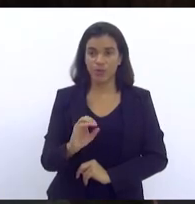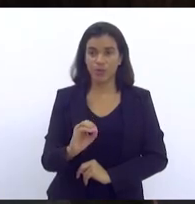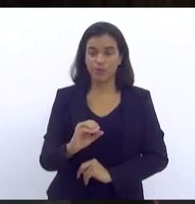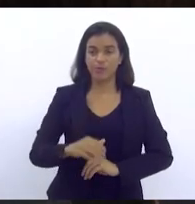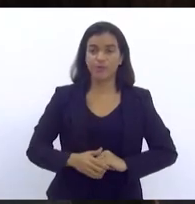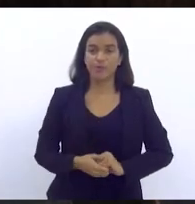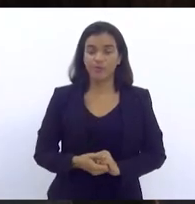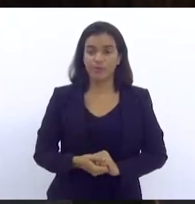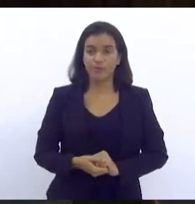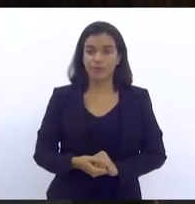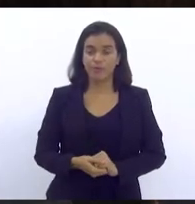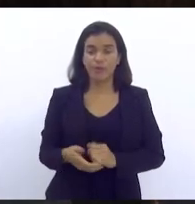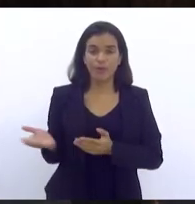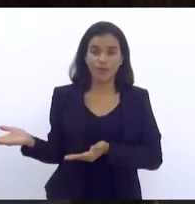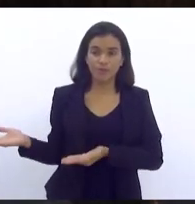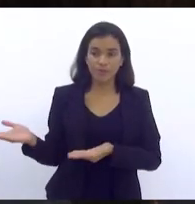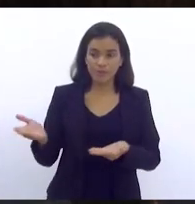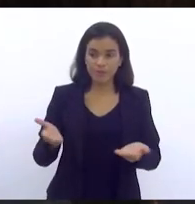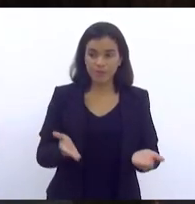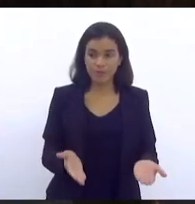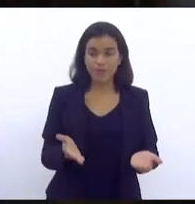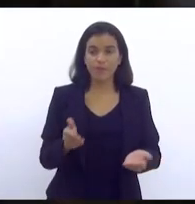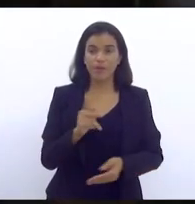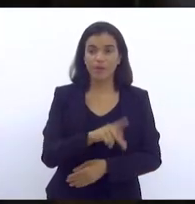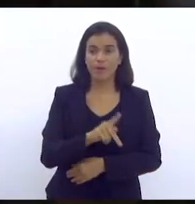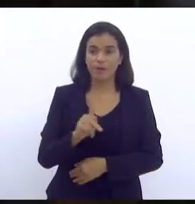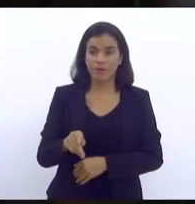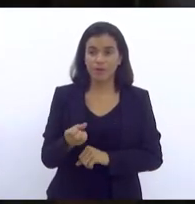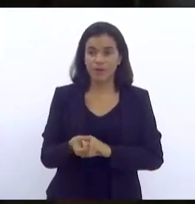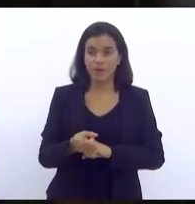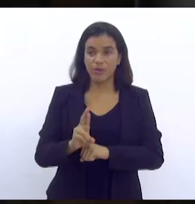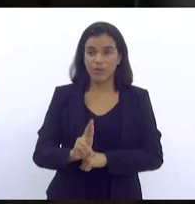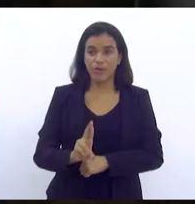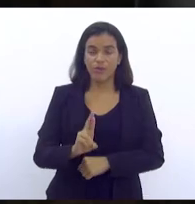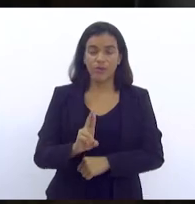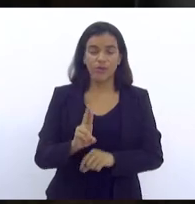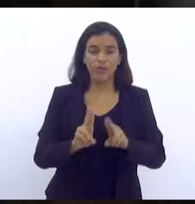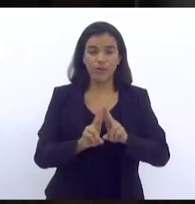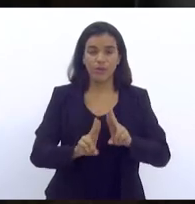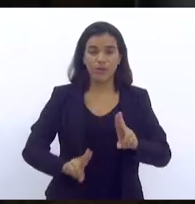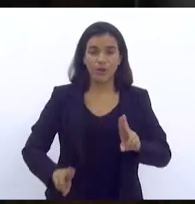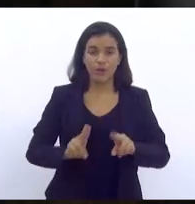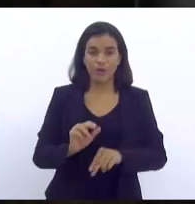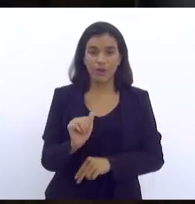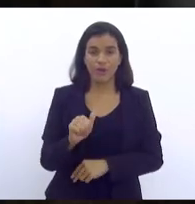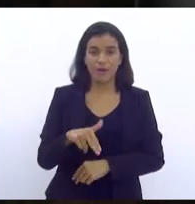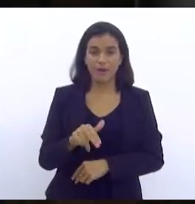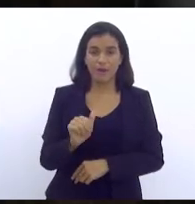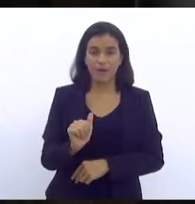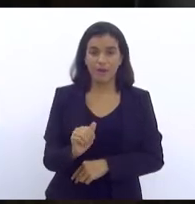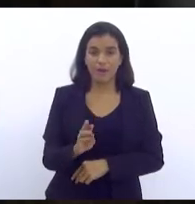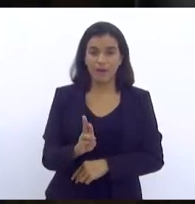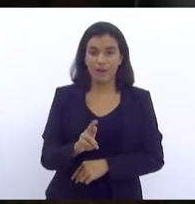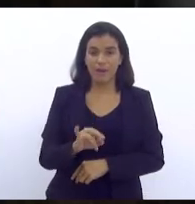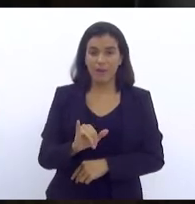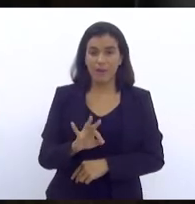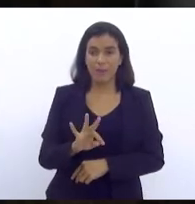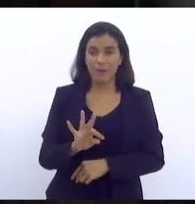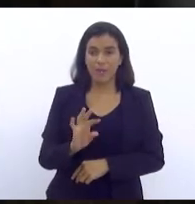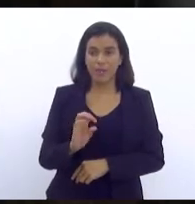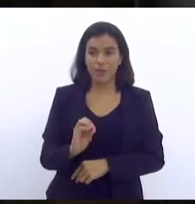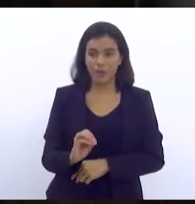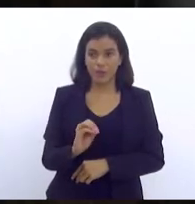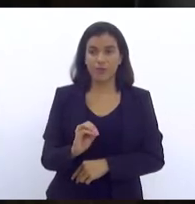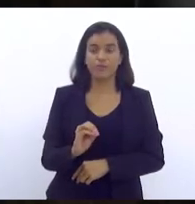ardo chamo também a Professora Doutora da UFRJ Ana Brito da rede de vigilância popular em